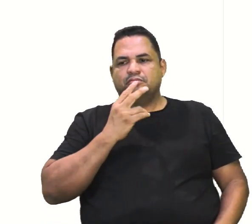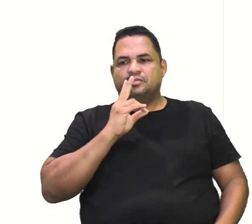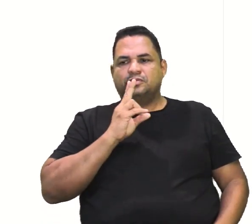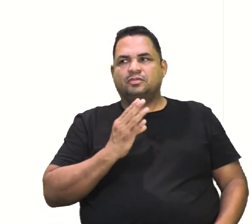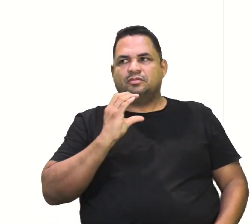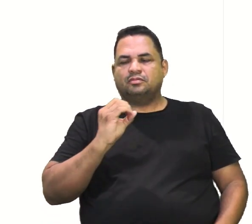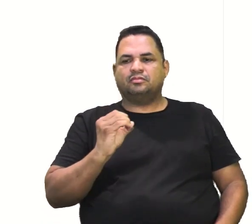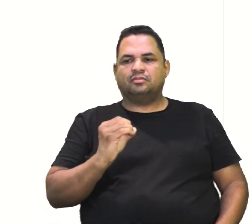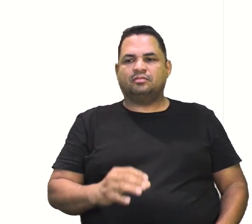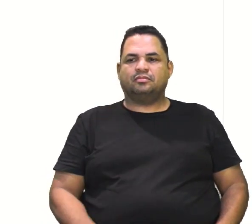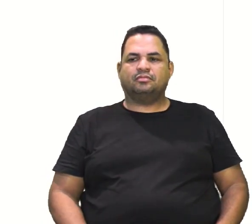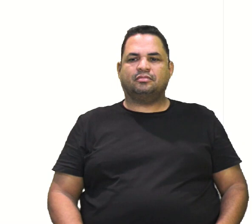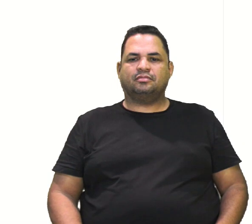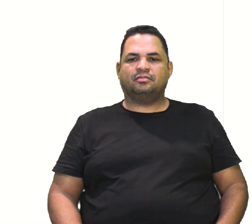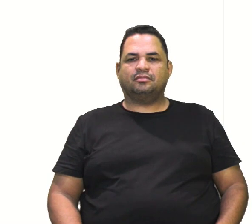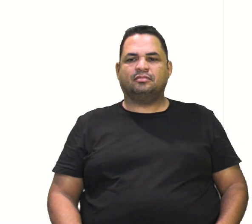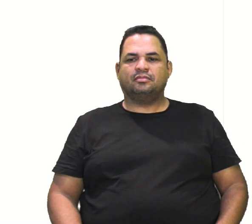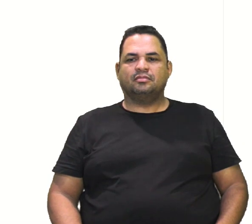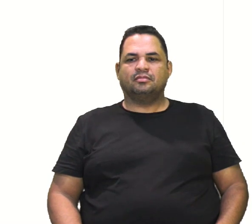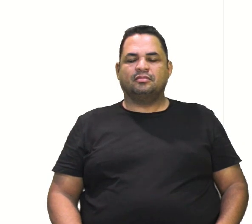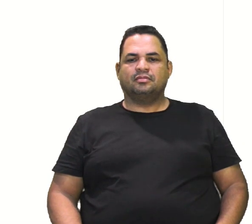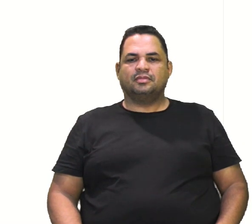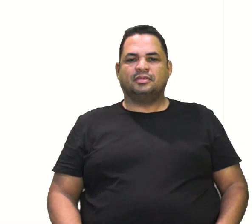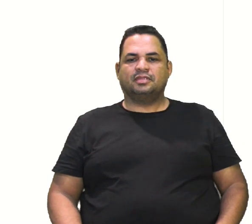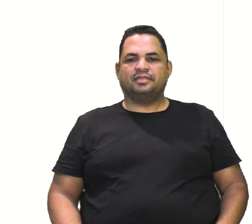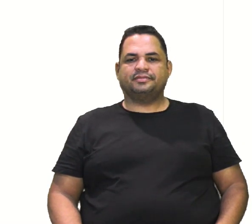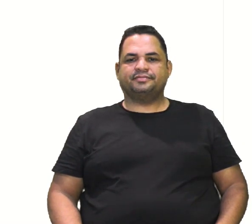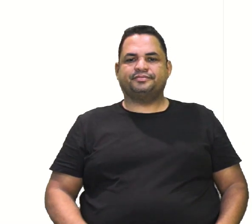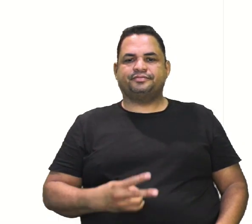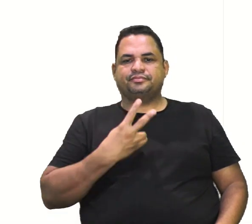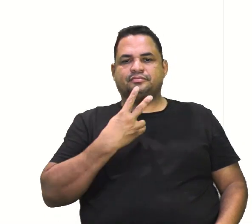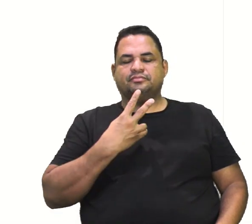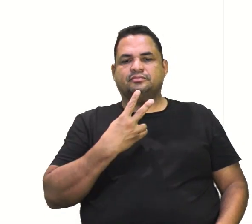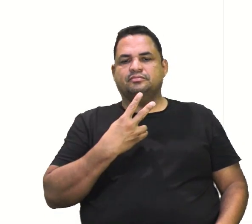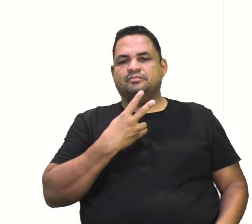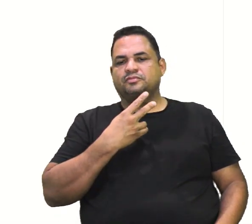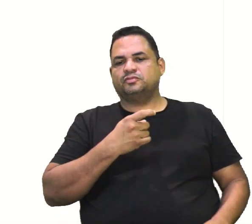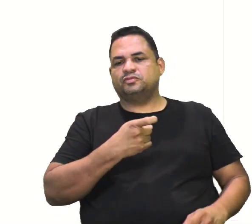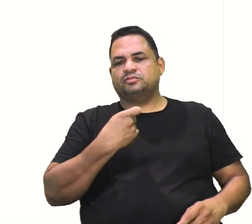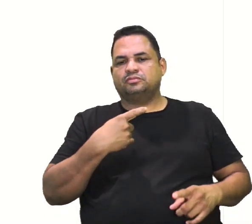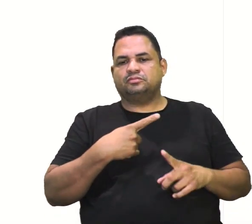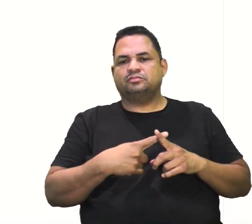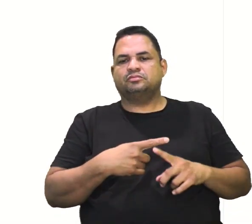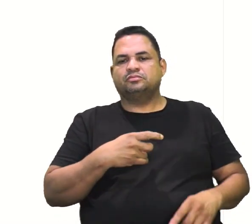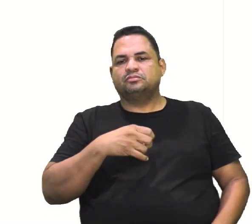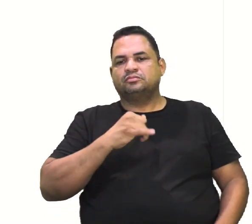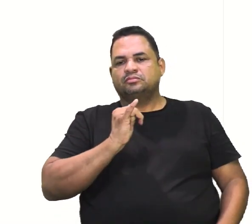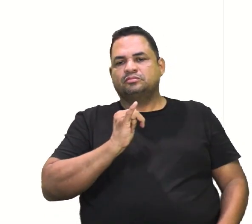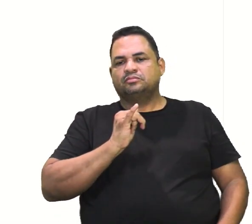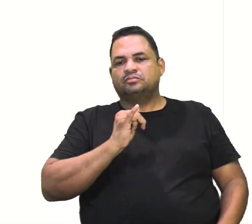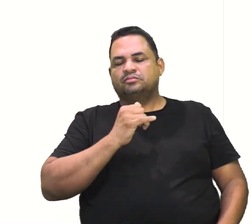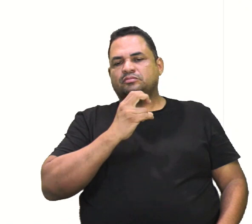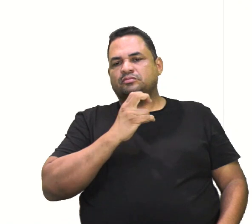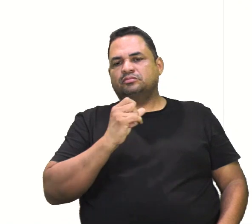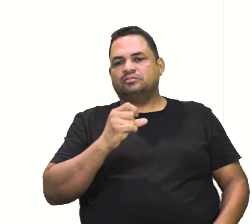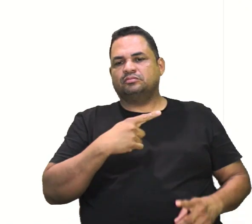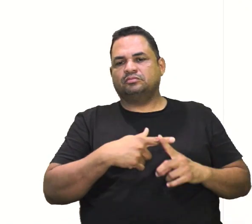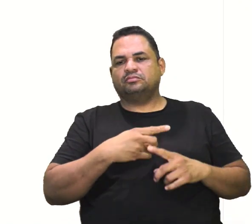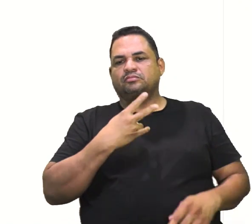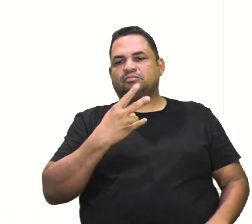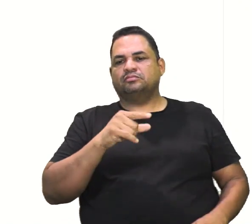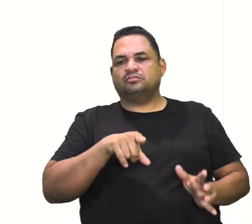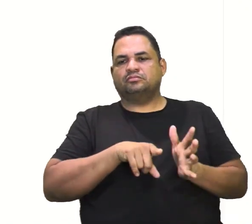0. 0. Né? Vamos lá então agora. 2x mais 5y mais